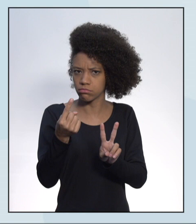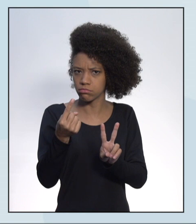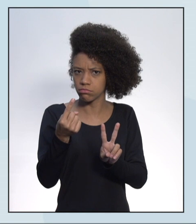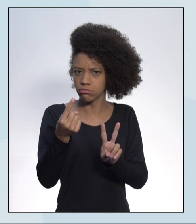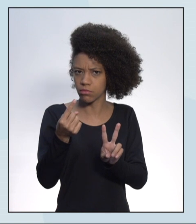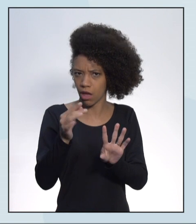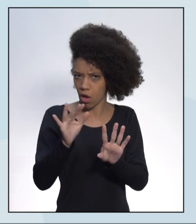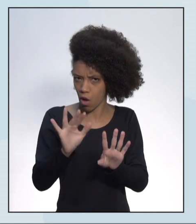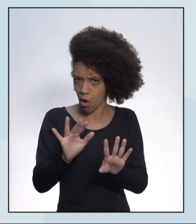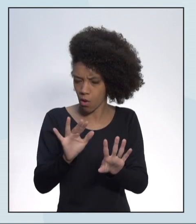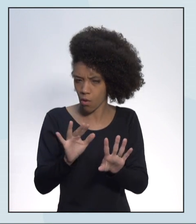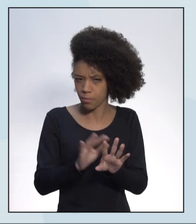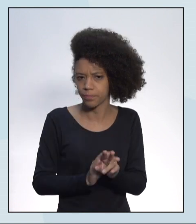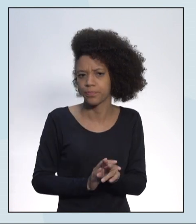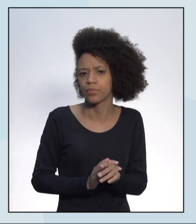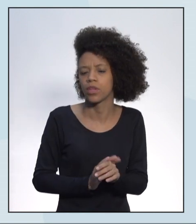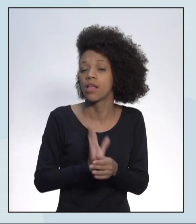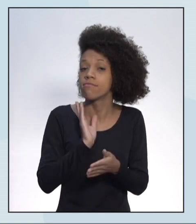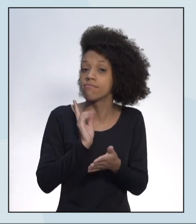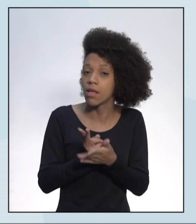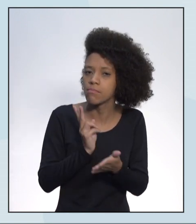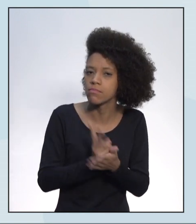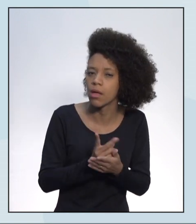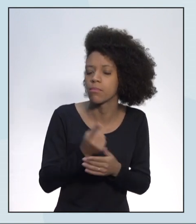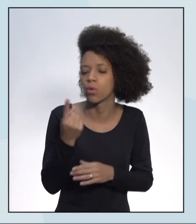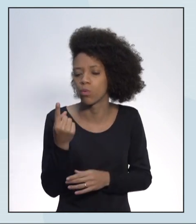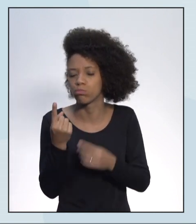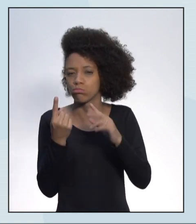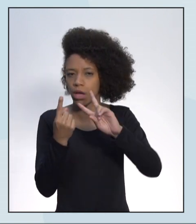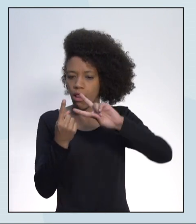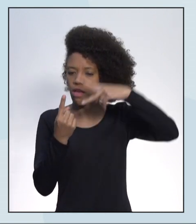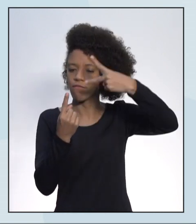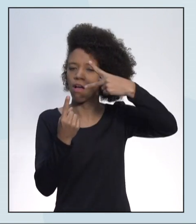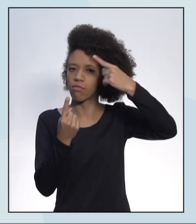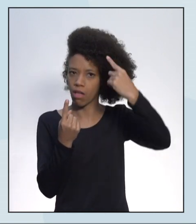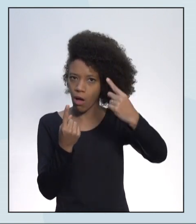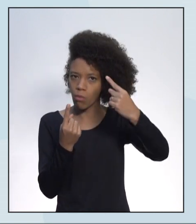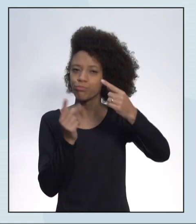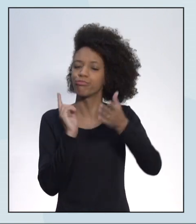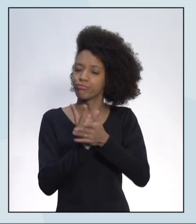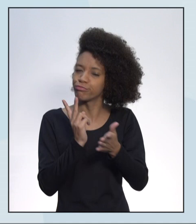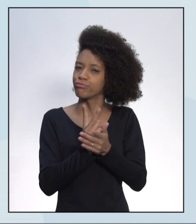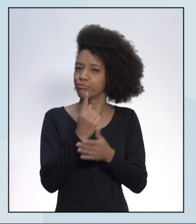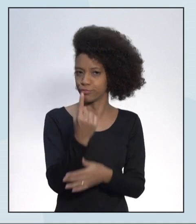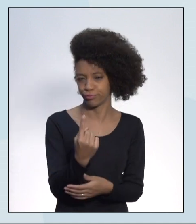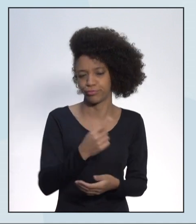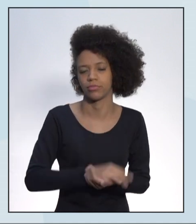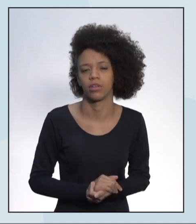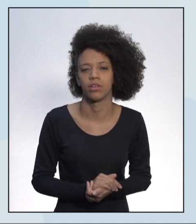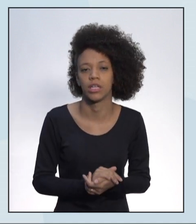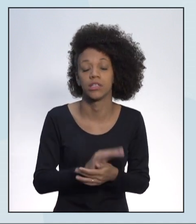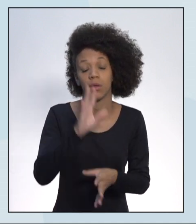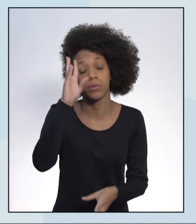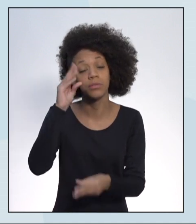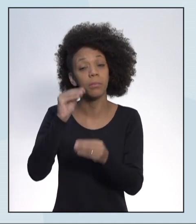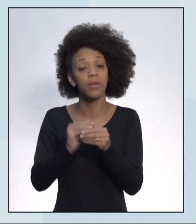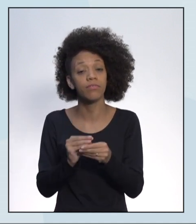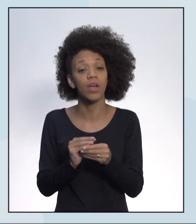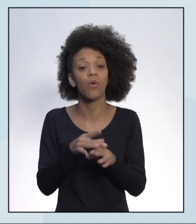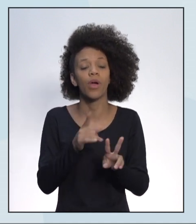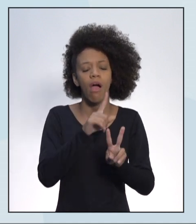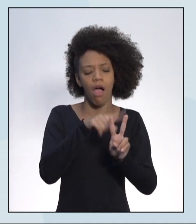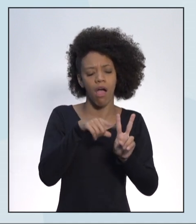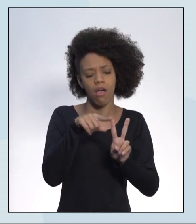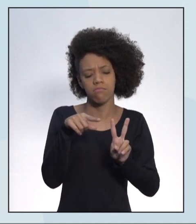Bom, todo número elevado a 1 dá esse mesmo número, né? Então o que a gente fez ali? Ó? Só simplificou. O que era raiz com o índice